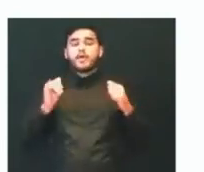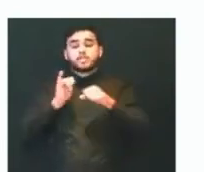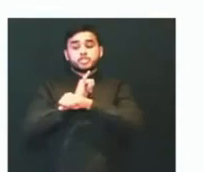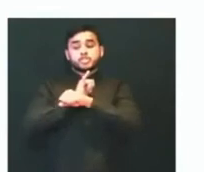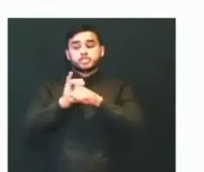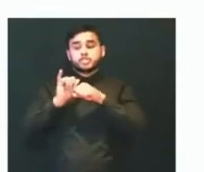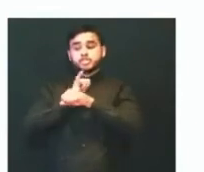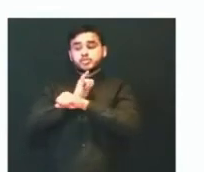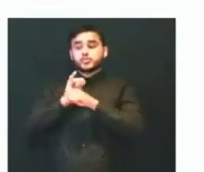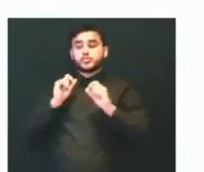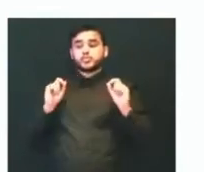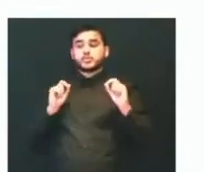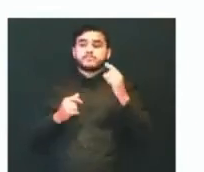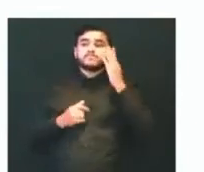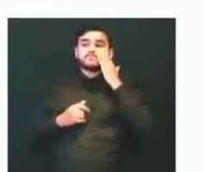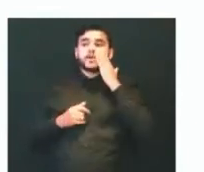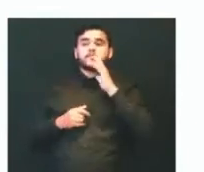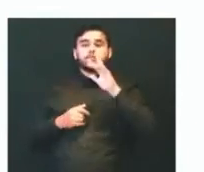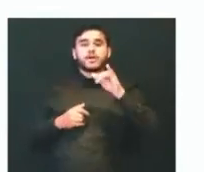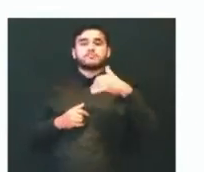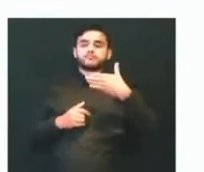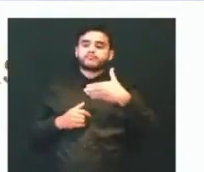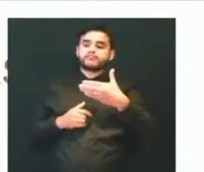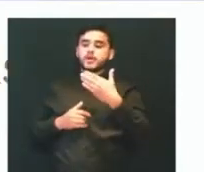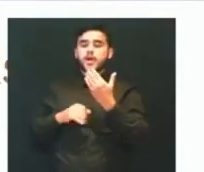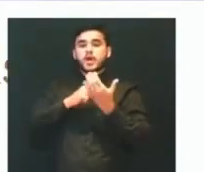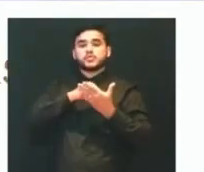vão auxiliar no dia a dia, certo?